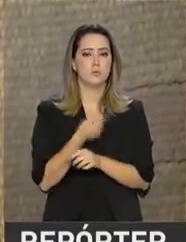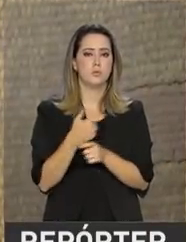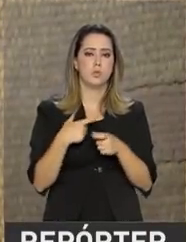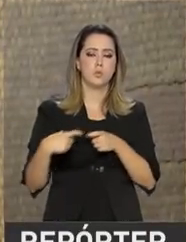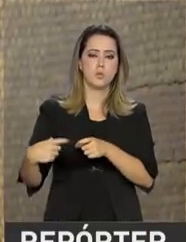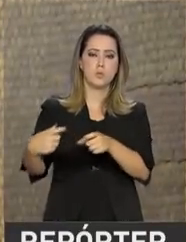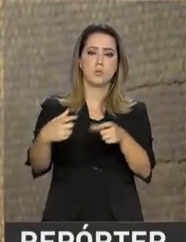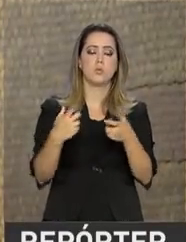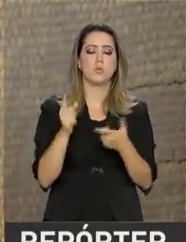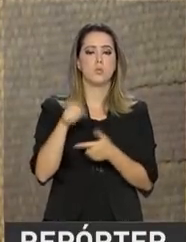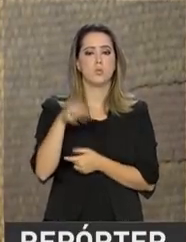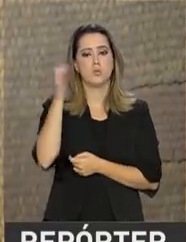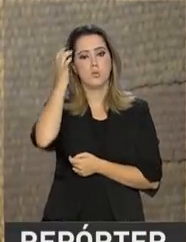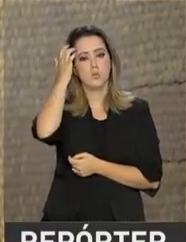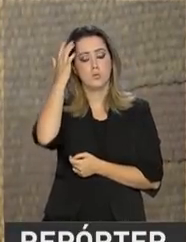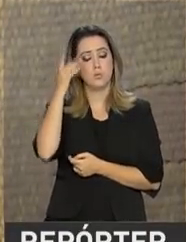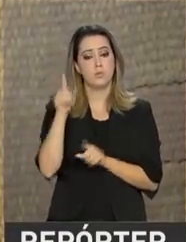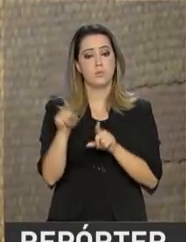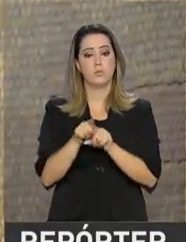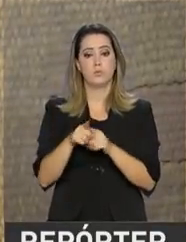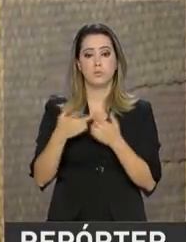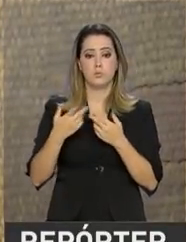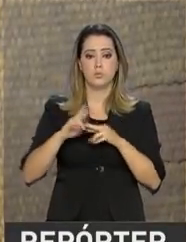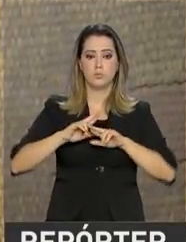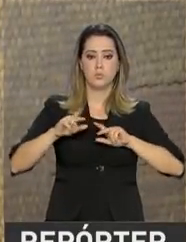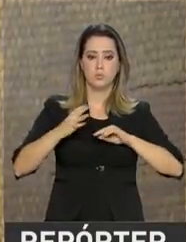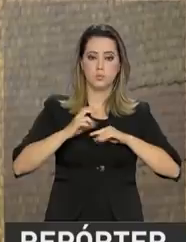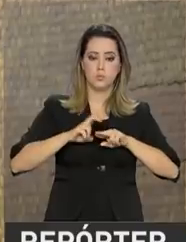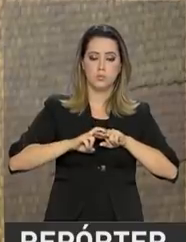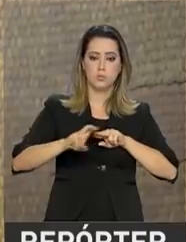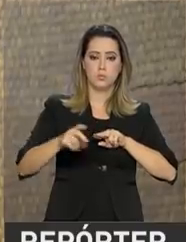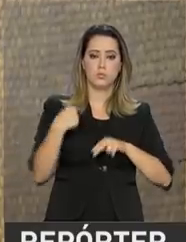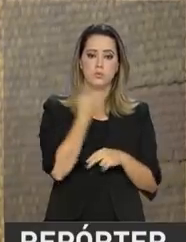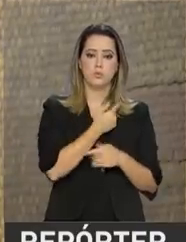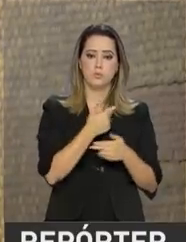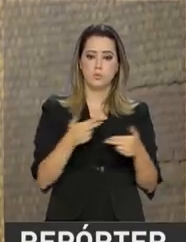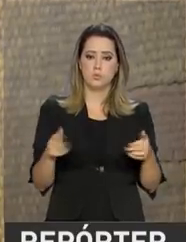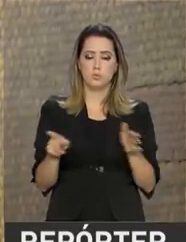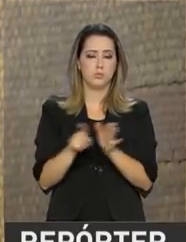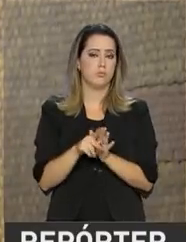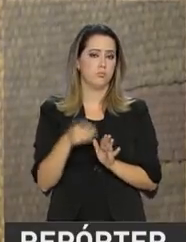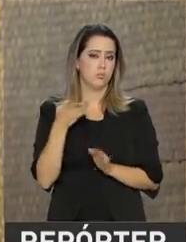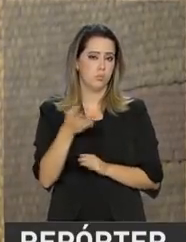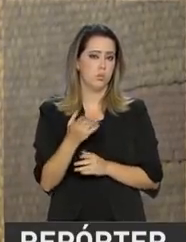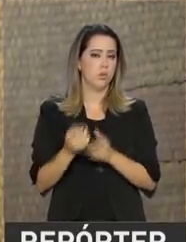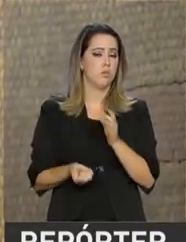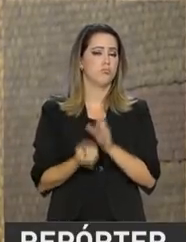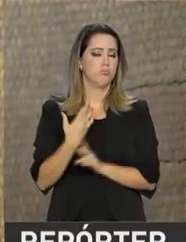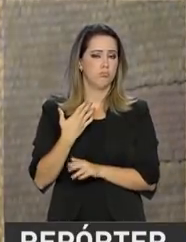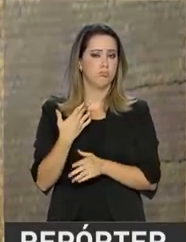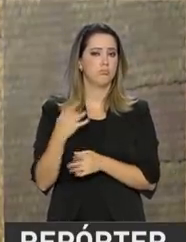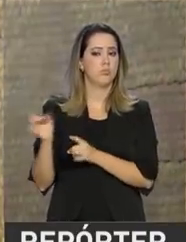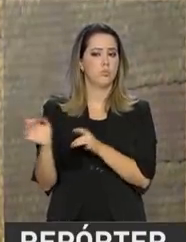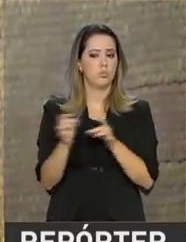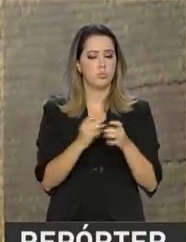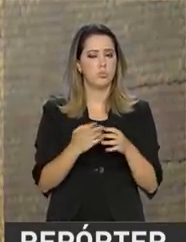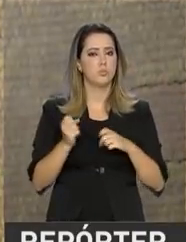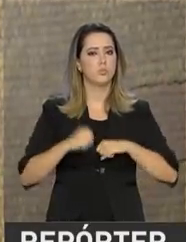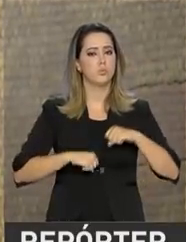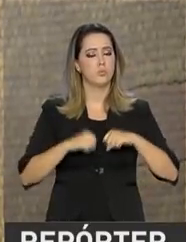região facilita o escoamento de nossos produtos, gera comércio,